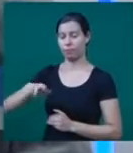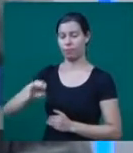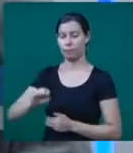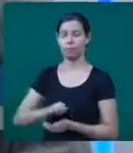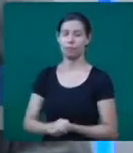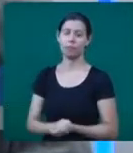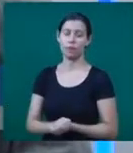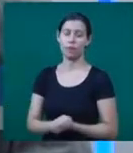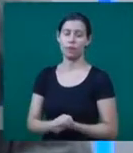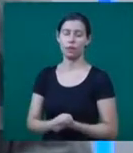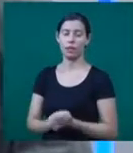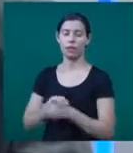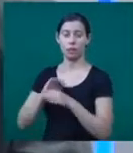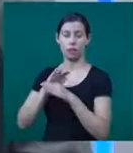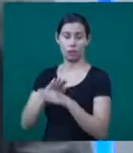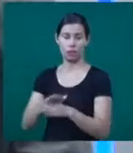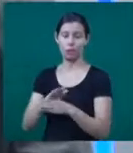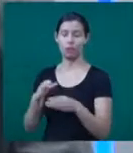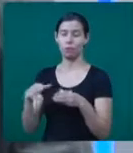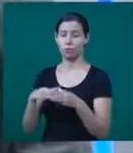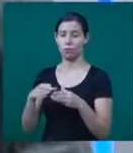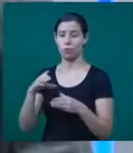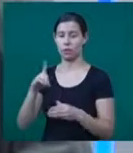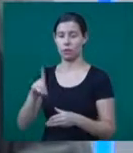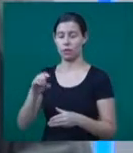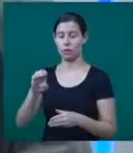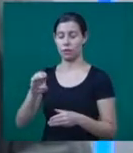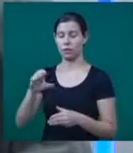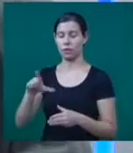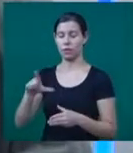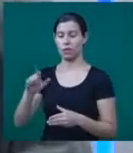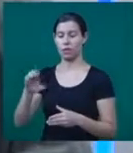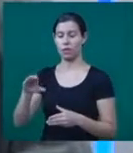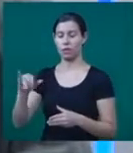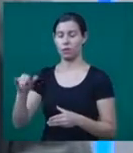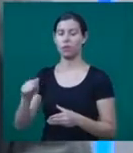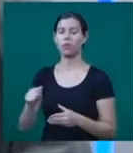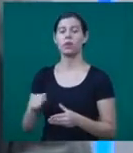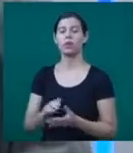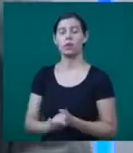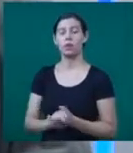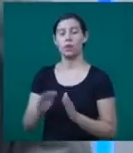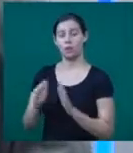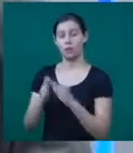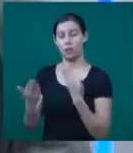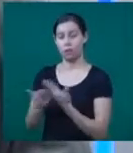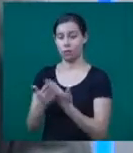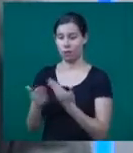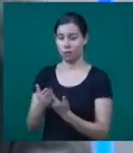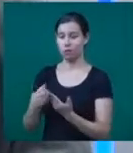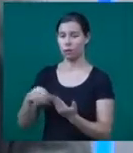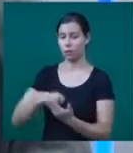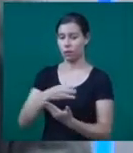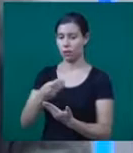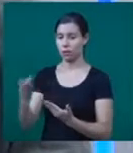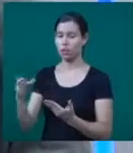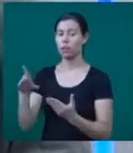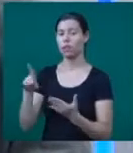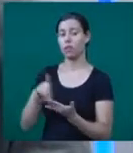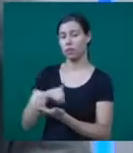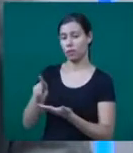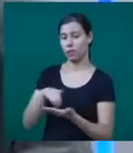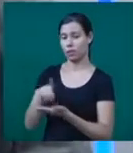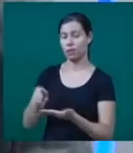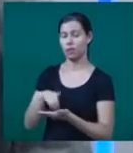e Rainbird Brasil. E ele foi distribuído via DVDs para escolas de todo o estado de Minas e para